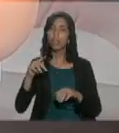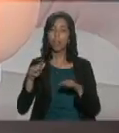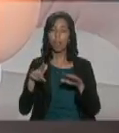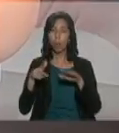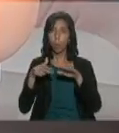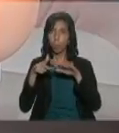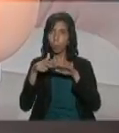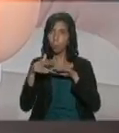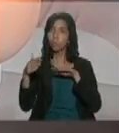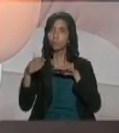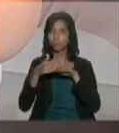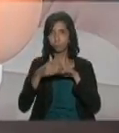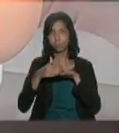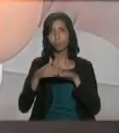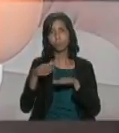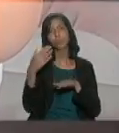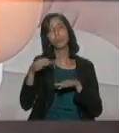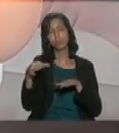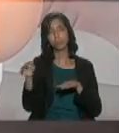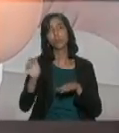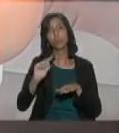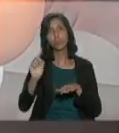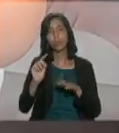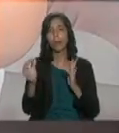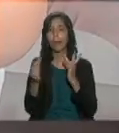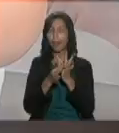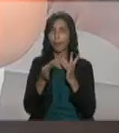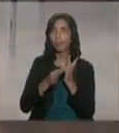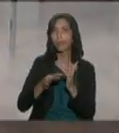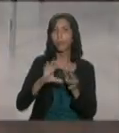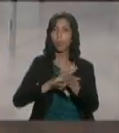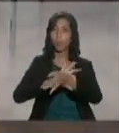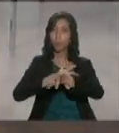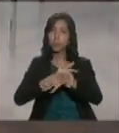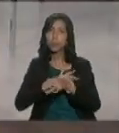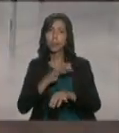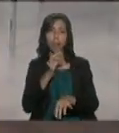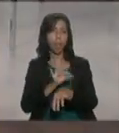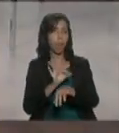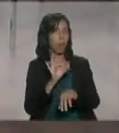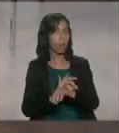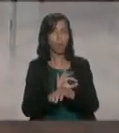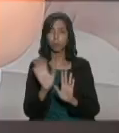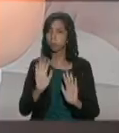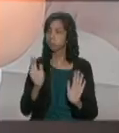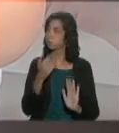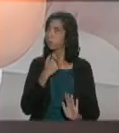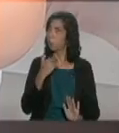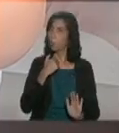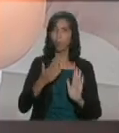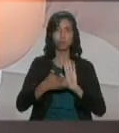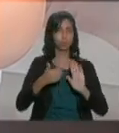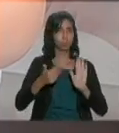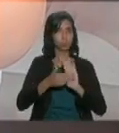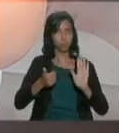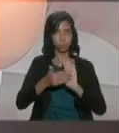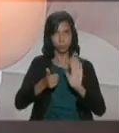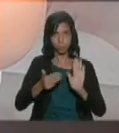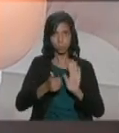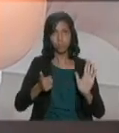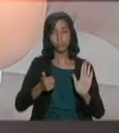com a unha um pouquinho mais curta para não machucar. Não usar anel, pulseira, essas coisas que podem relógio, machucar. você tira